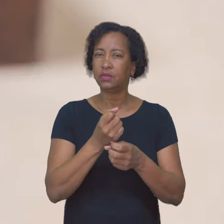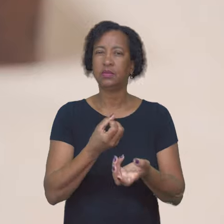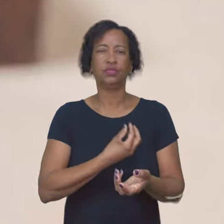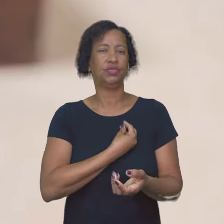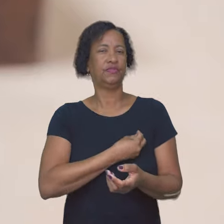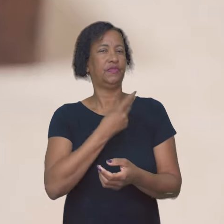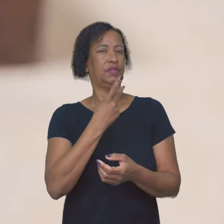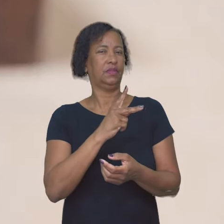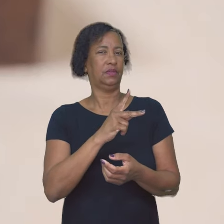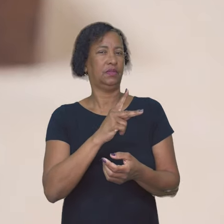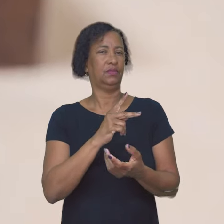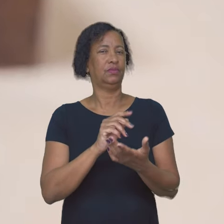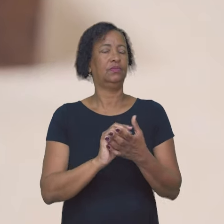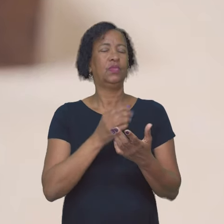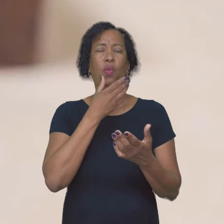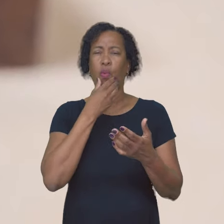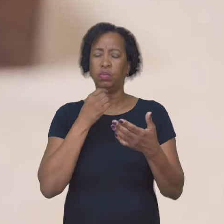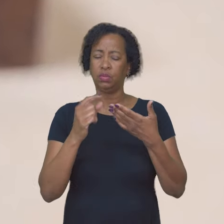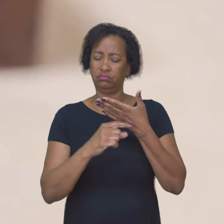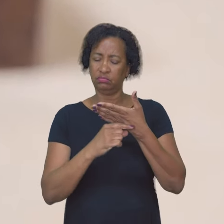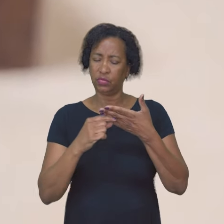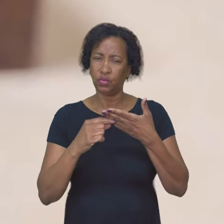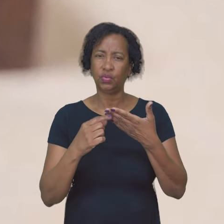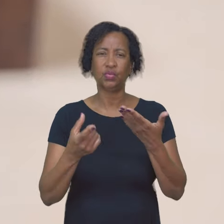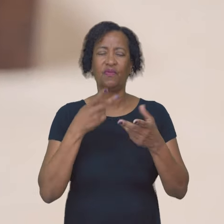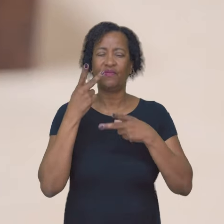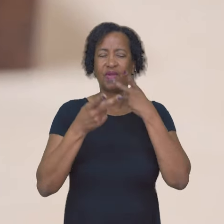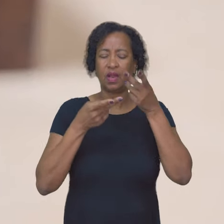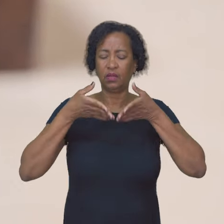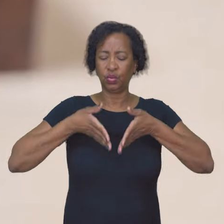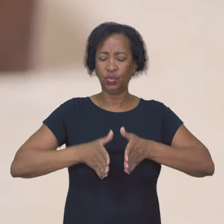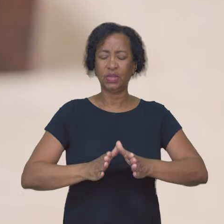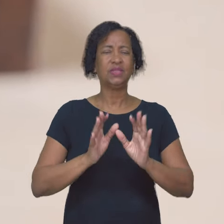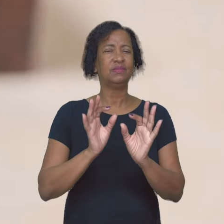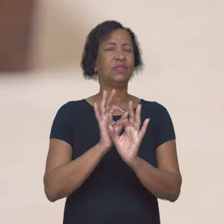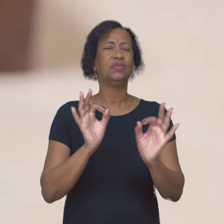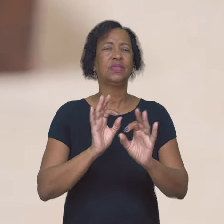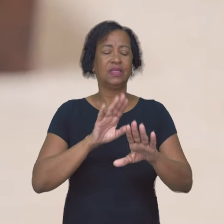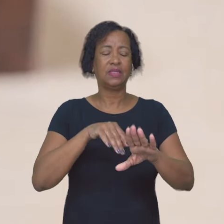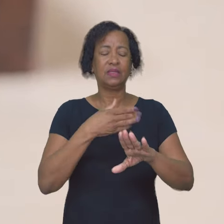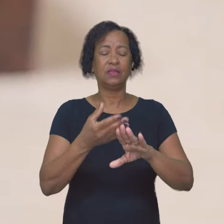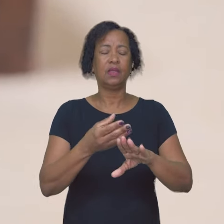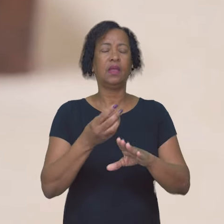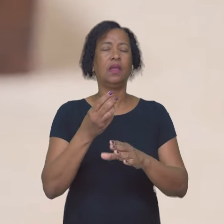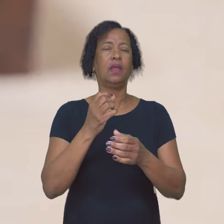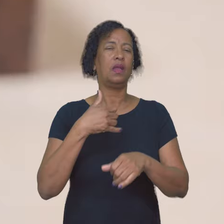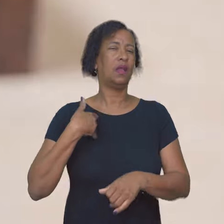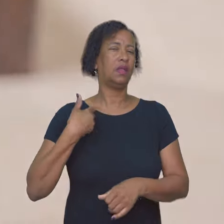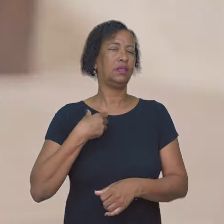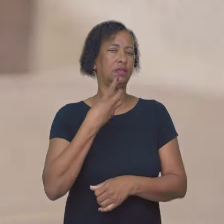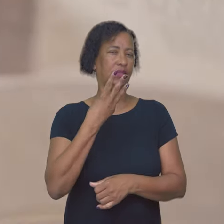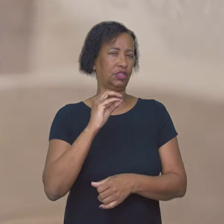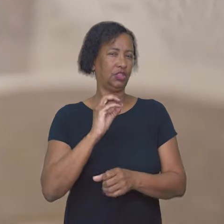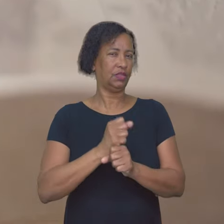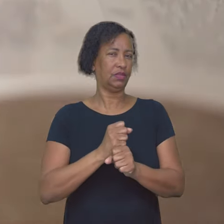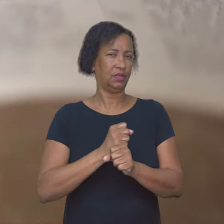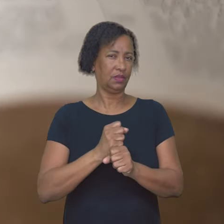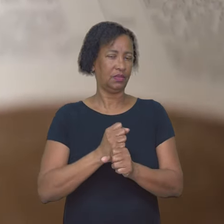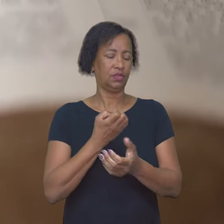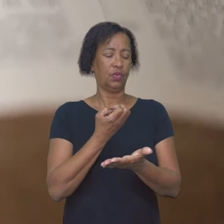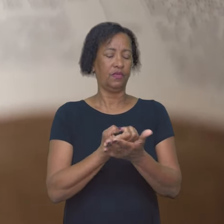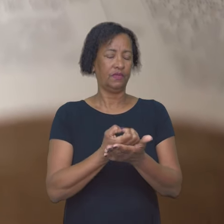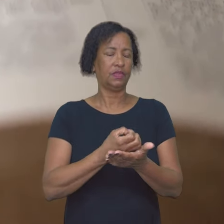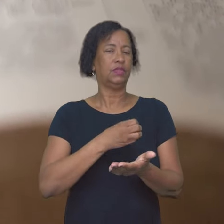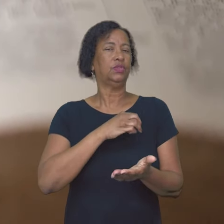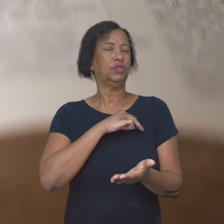estranho que o biógrafo não falasse do seu nascimento até os seus 30 anos nos evangelho de Marcos e